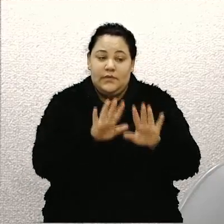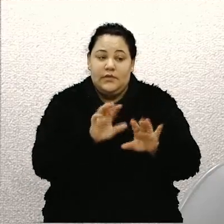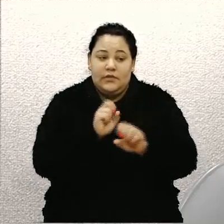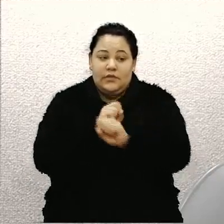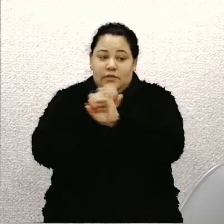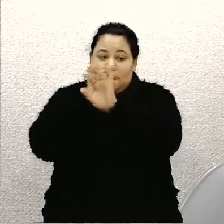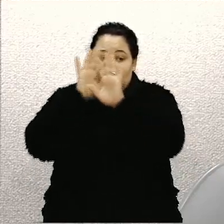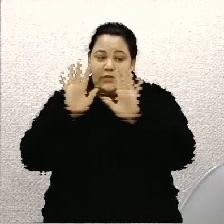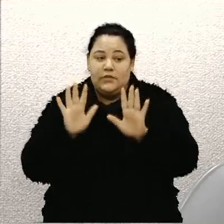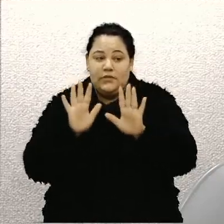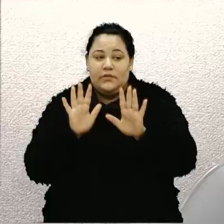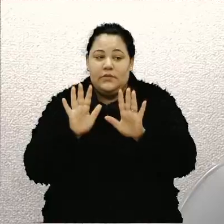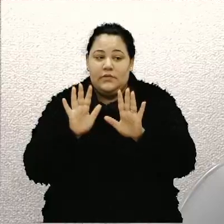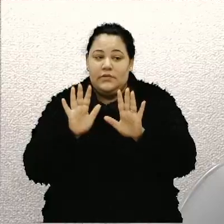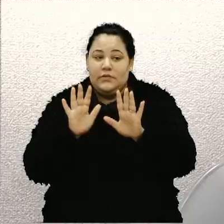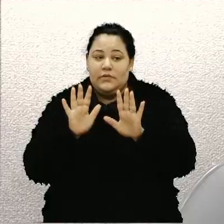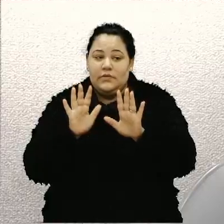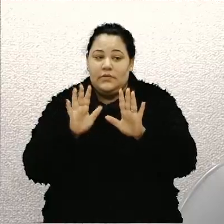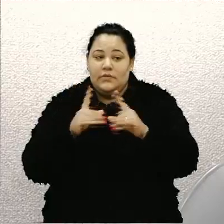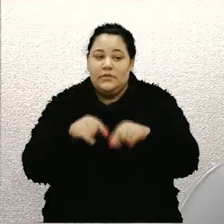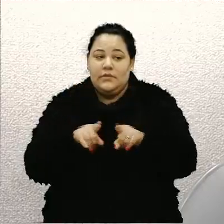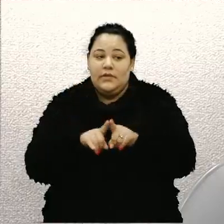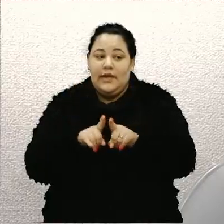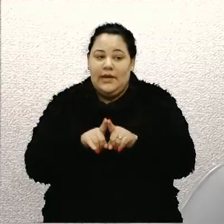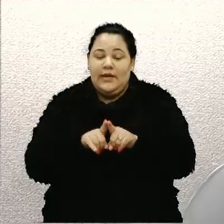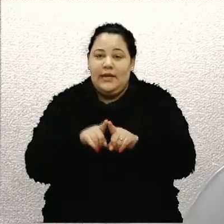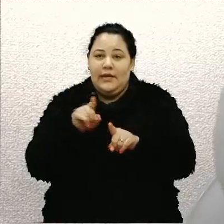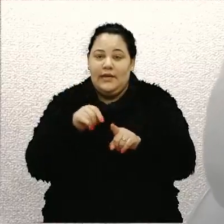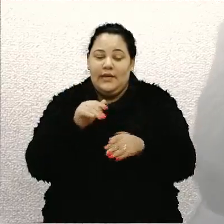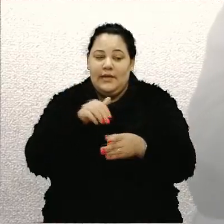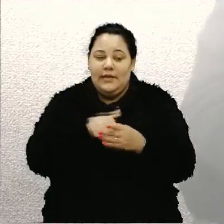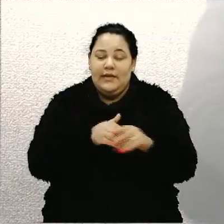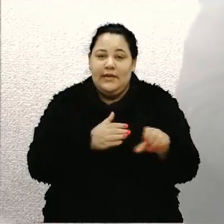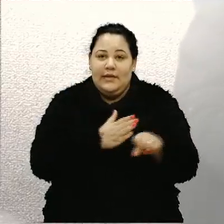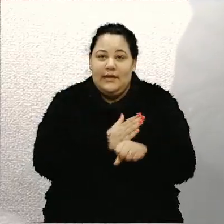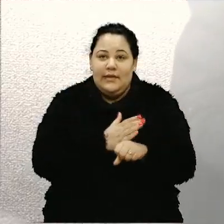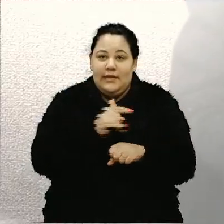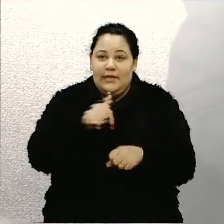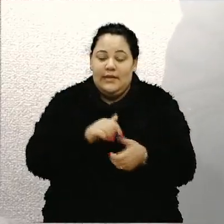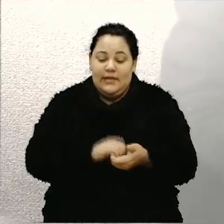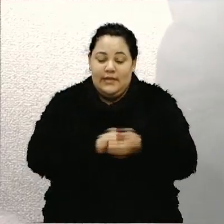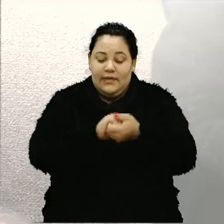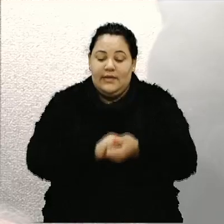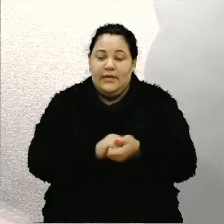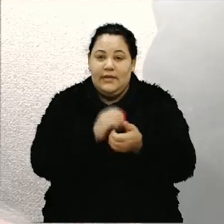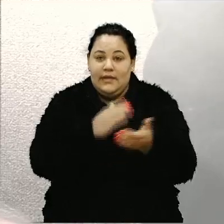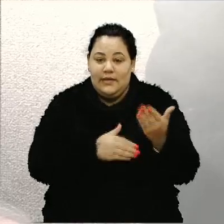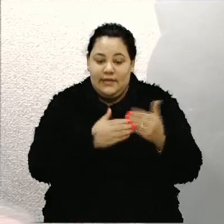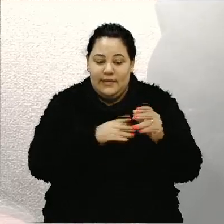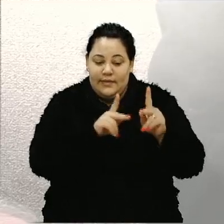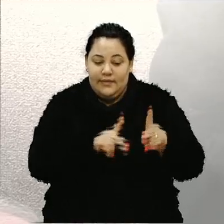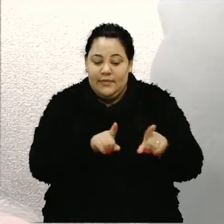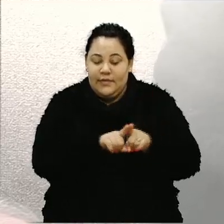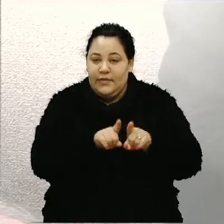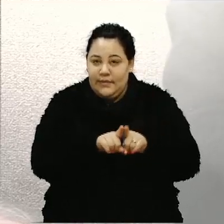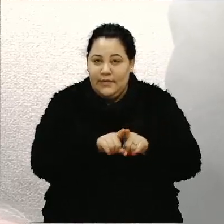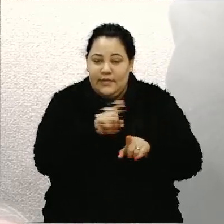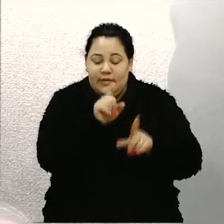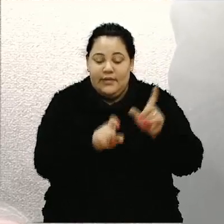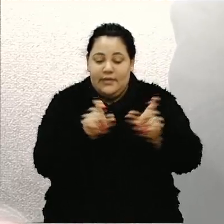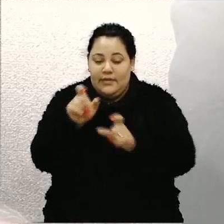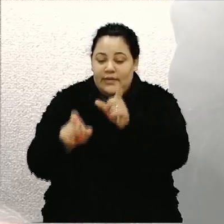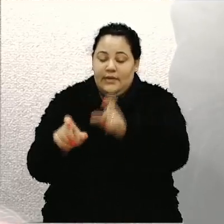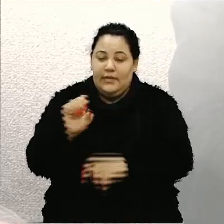oportuno. E aqui desde já dizer que votarei favorável e saudar aqui a todos os membros da